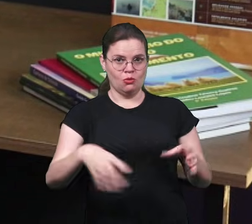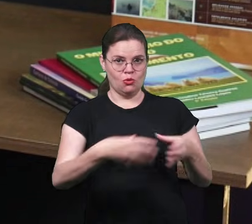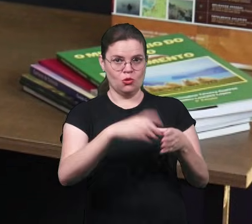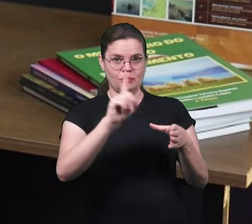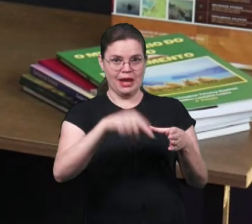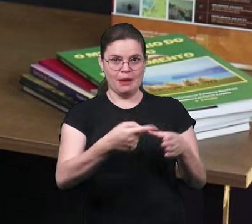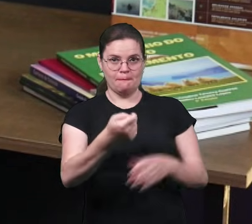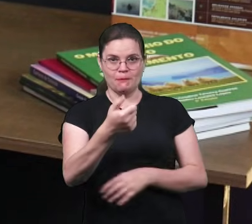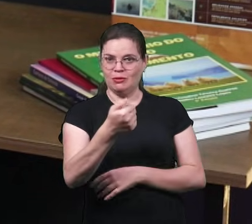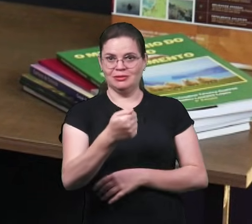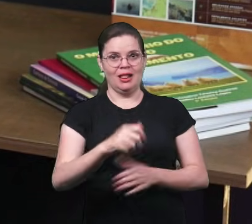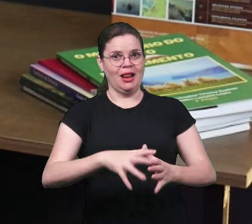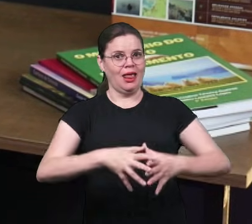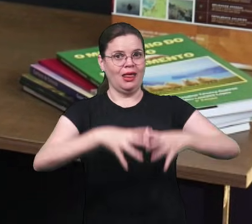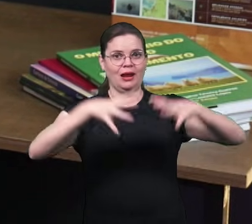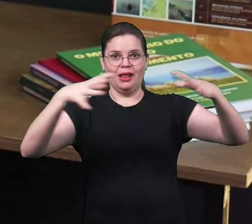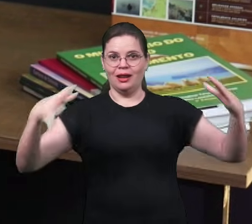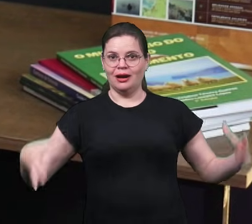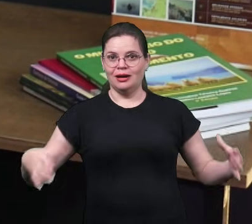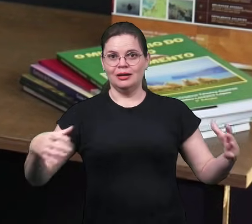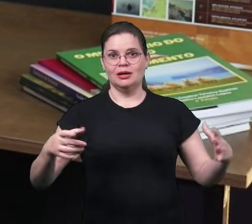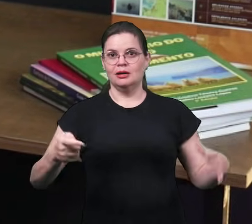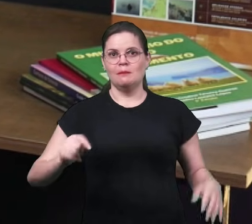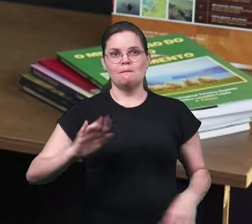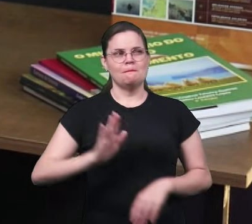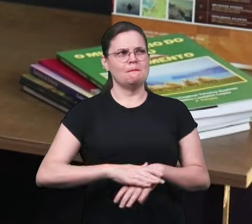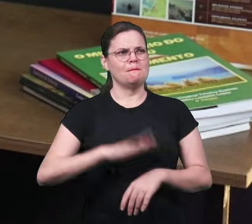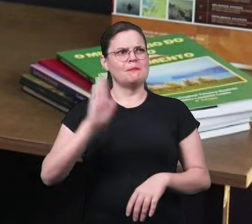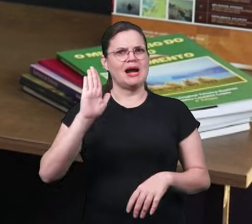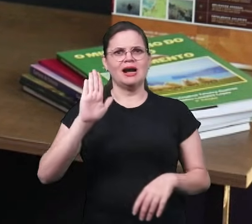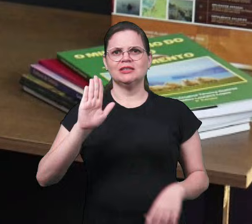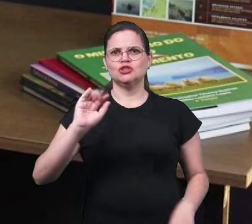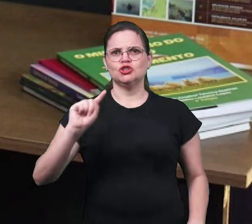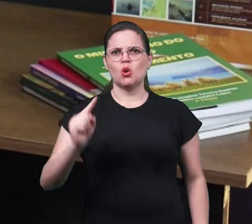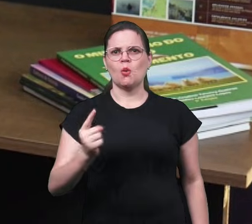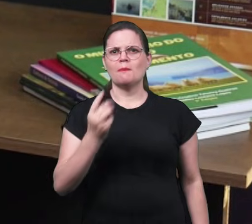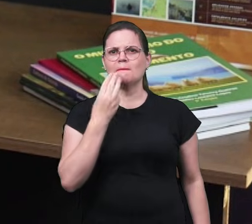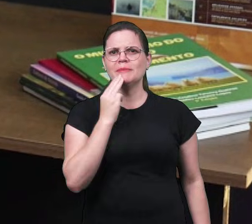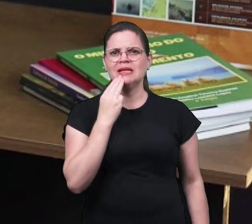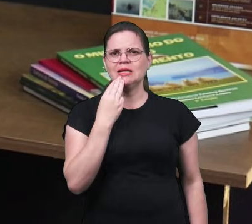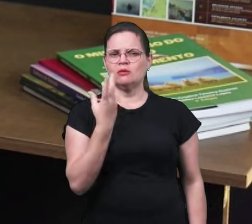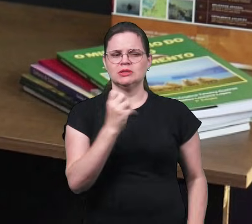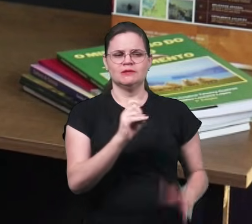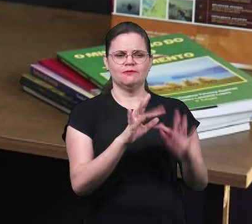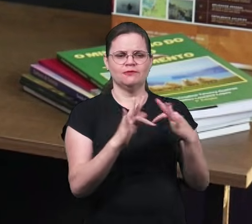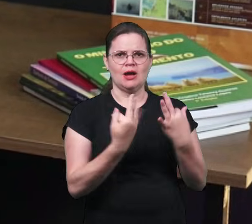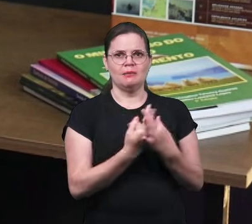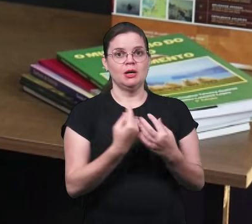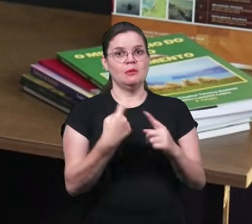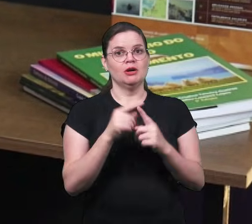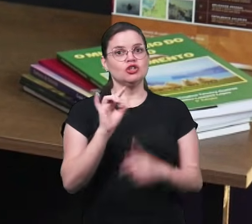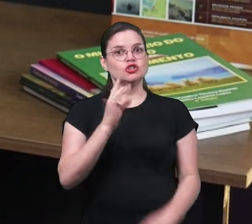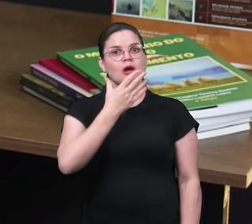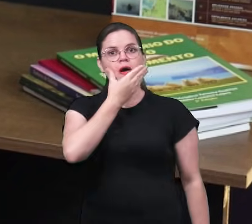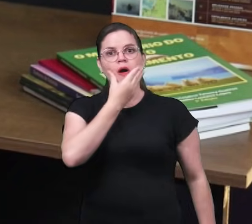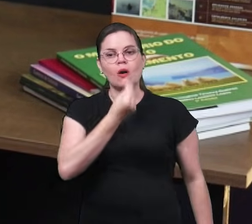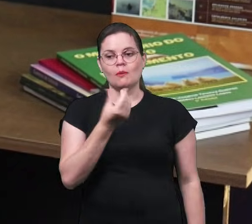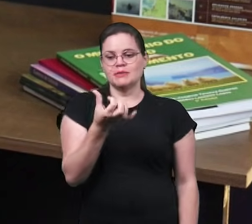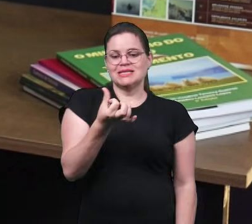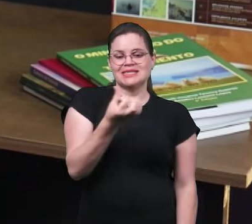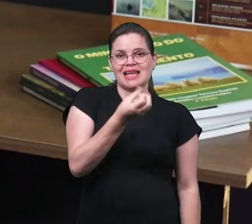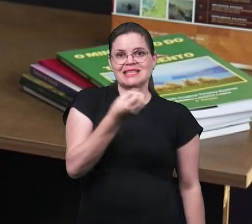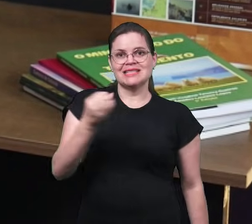mil homens, né? Era mais de se você multiplicar pelas famílias, né? Era uma nação. Sim.